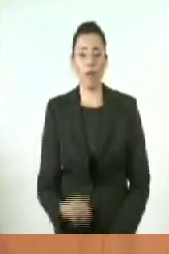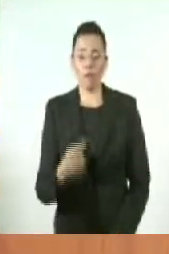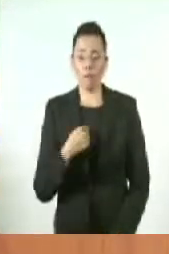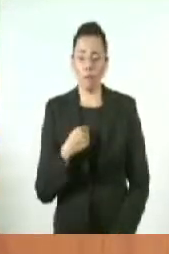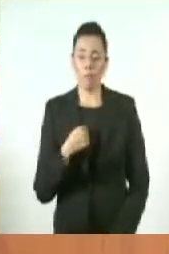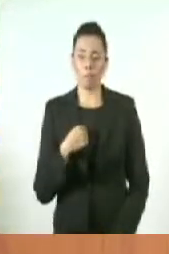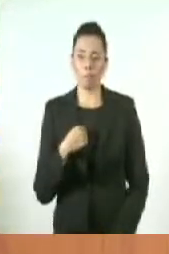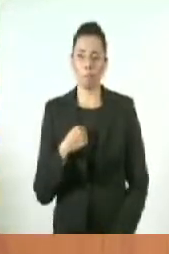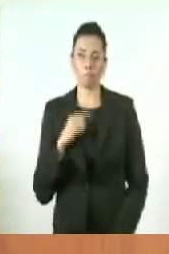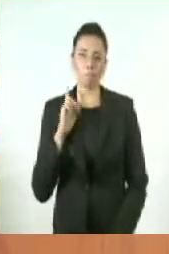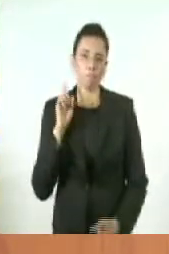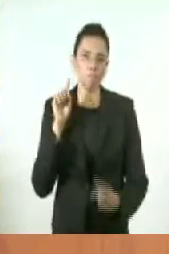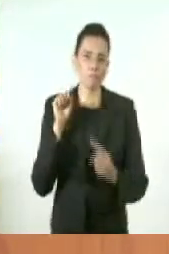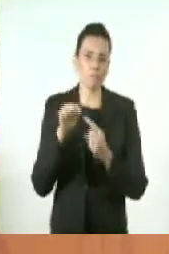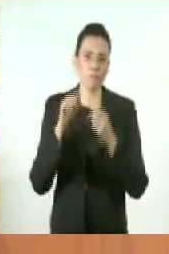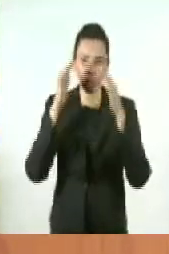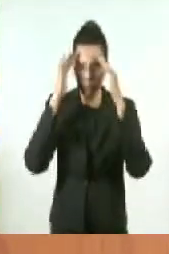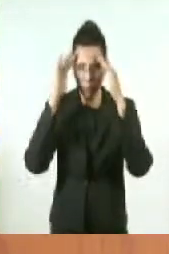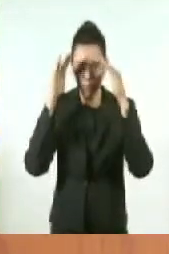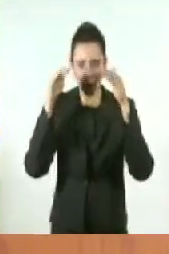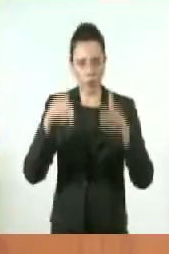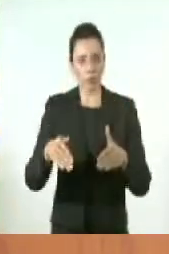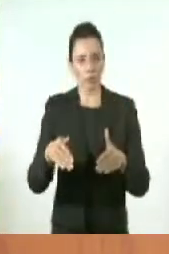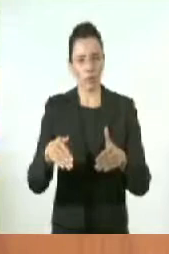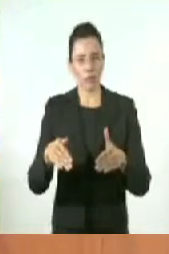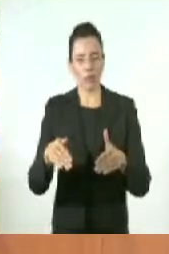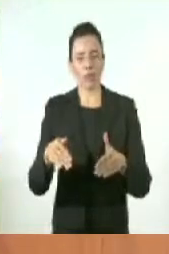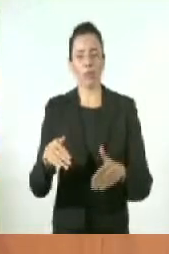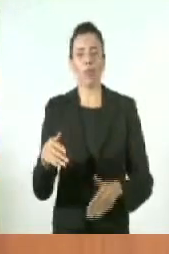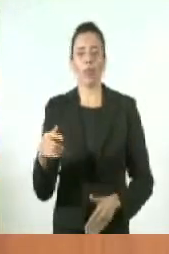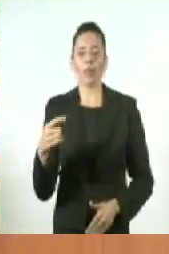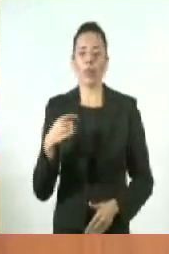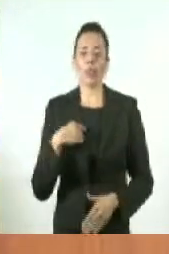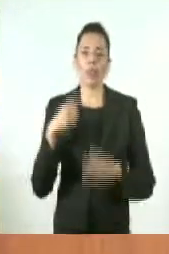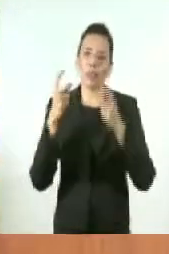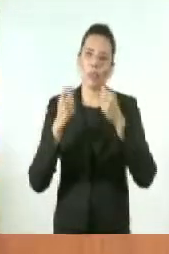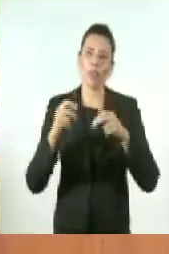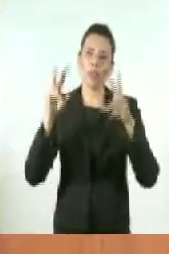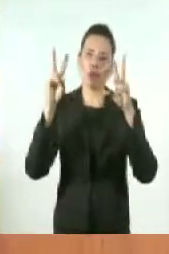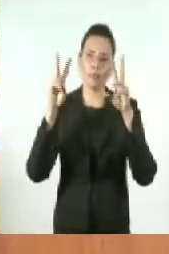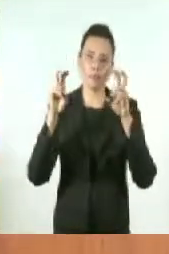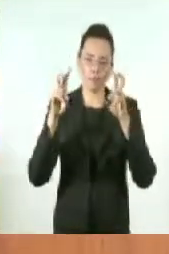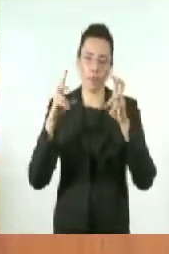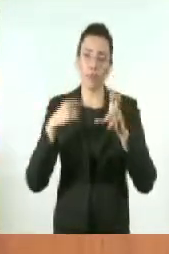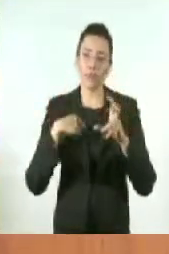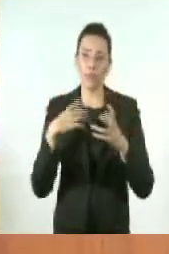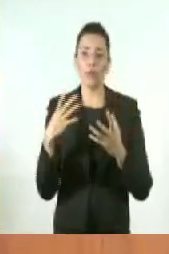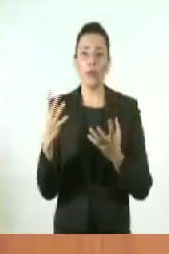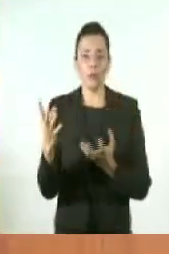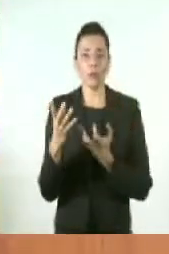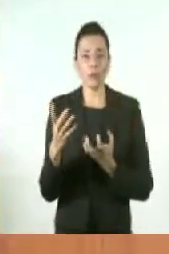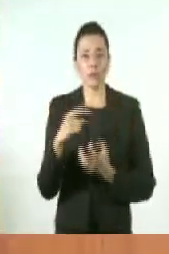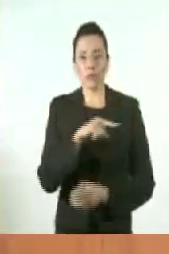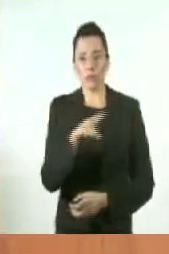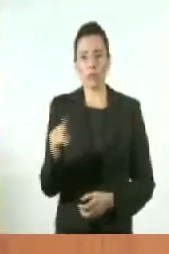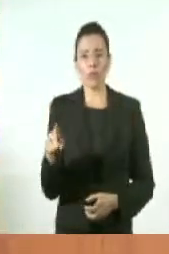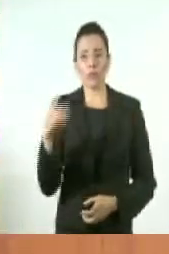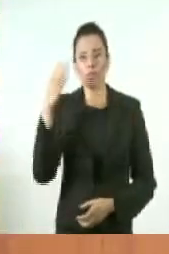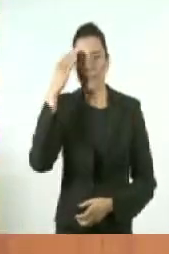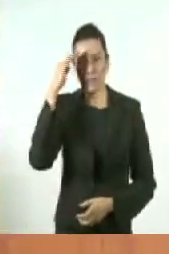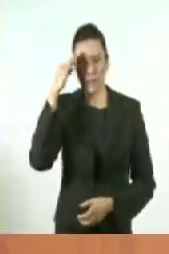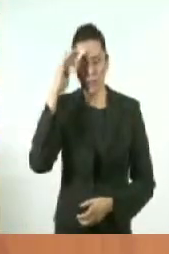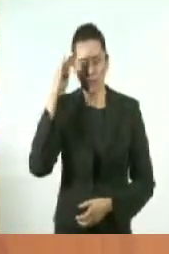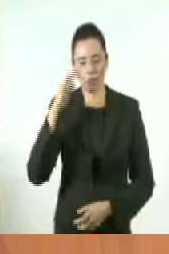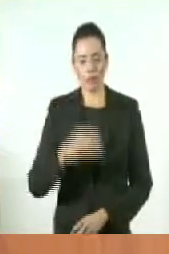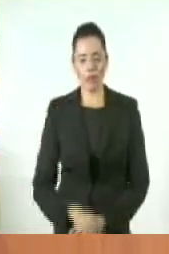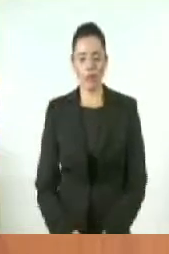pares entendam, é que, no argumento do governo, só para finalizar, senhor presidente, no argumento do